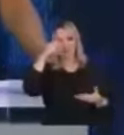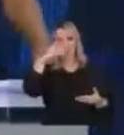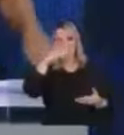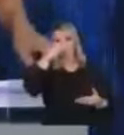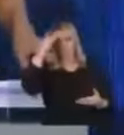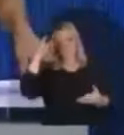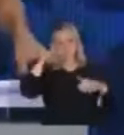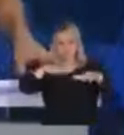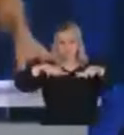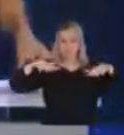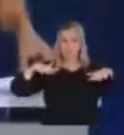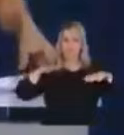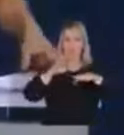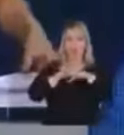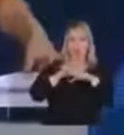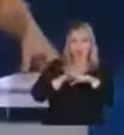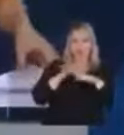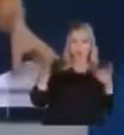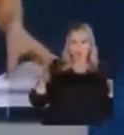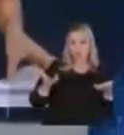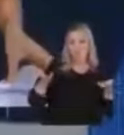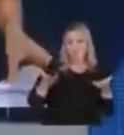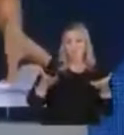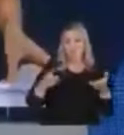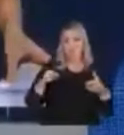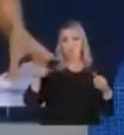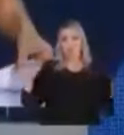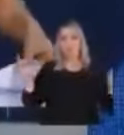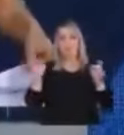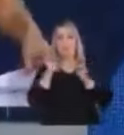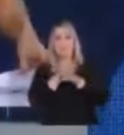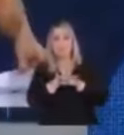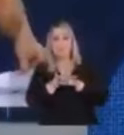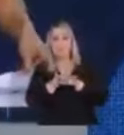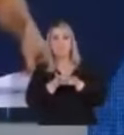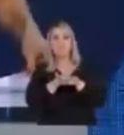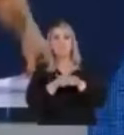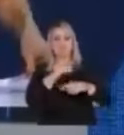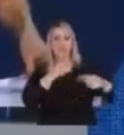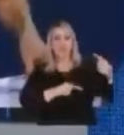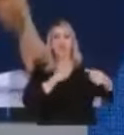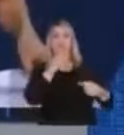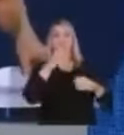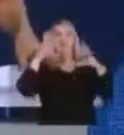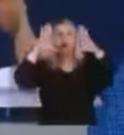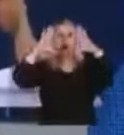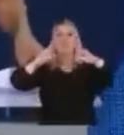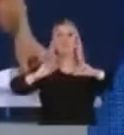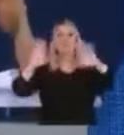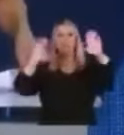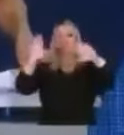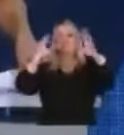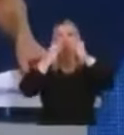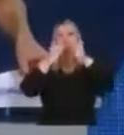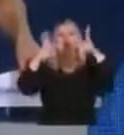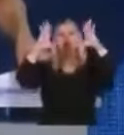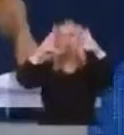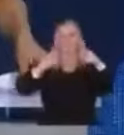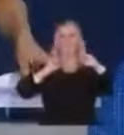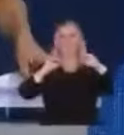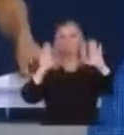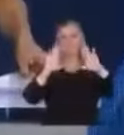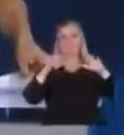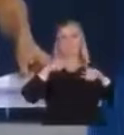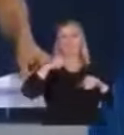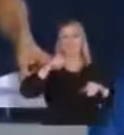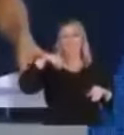plateia que colaborou e está colaborando agora para esse encerramento de mais um debate uma boa noite a todos boa noite até a semana que